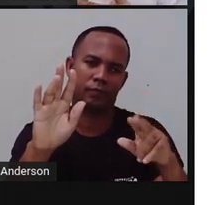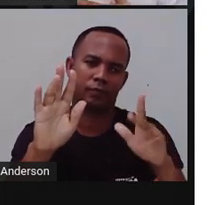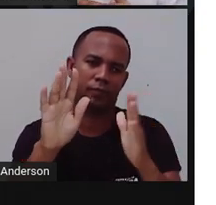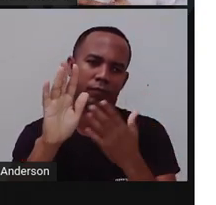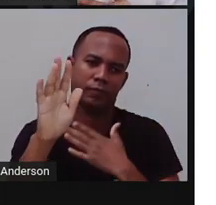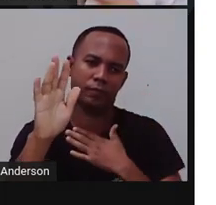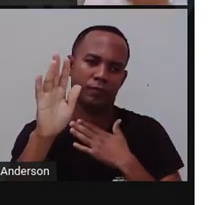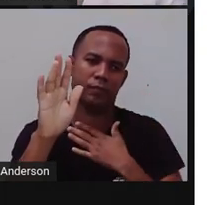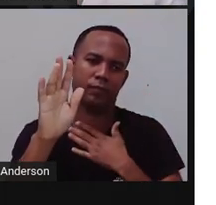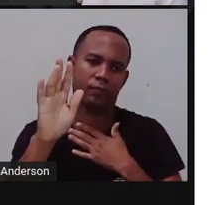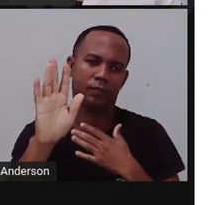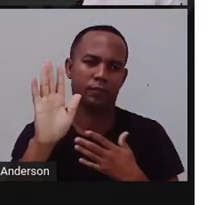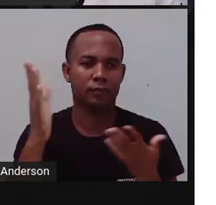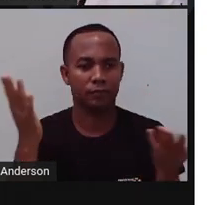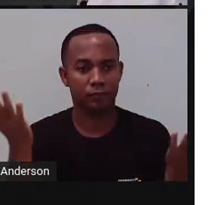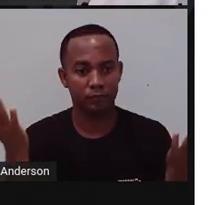em mim,